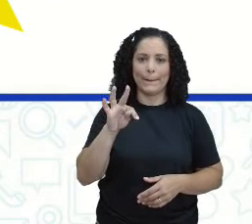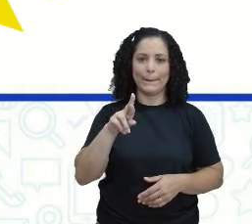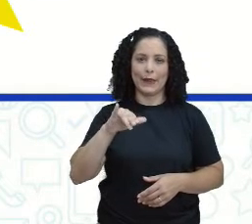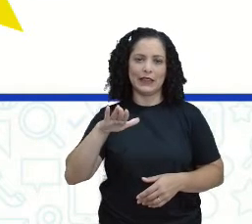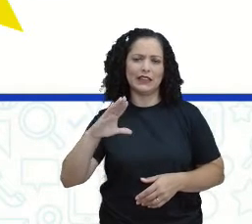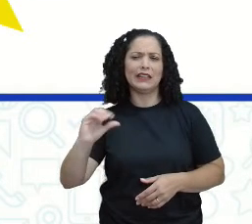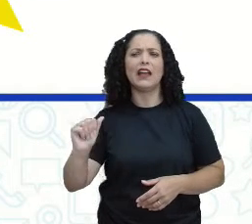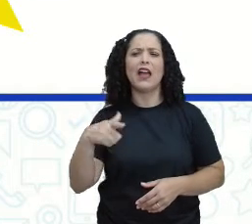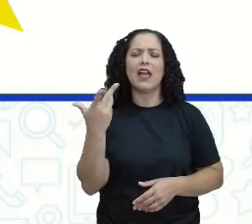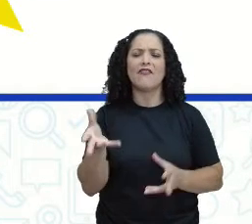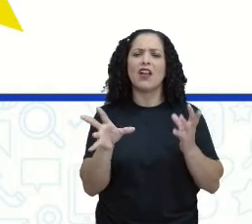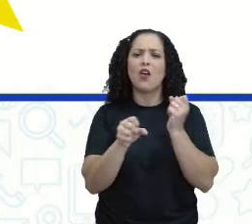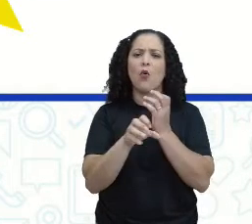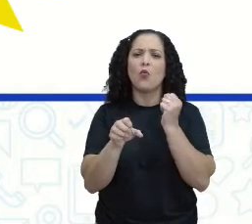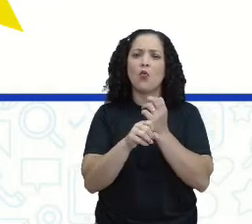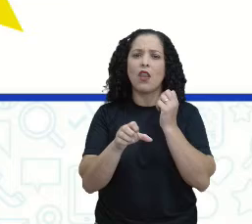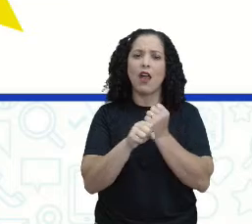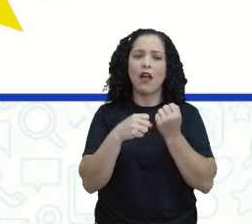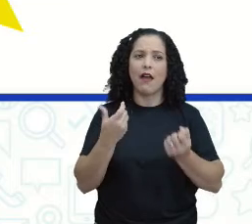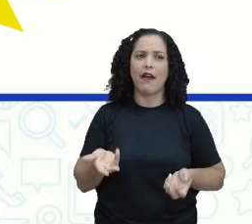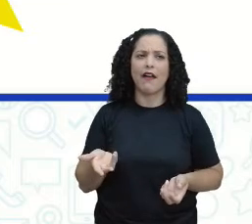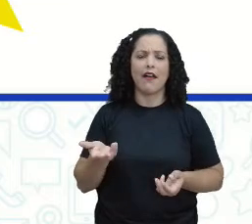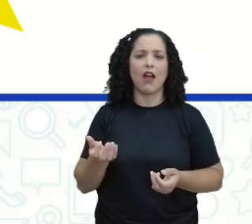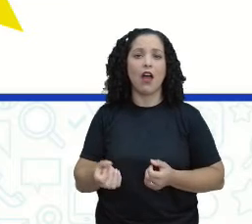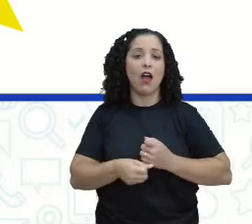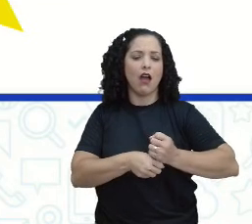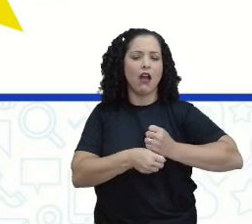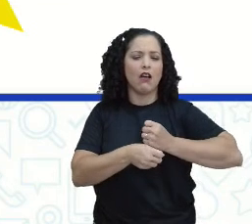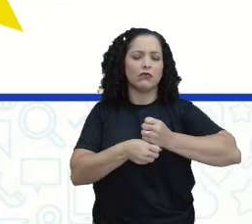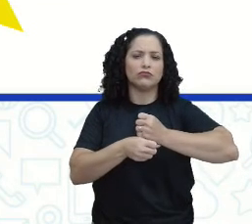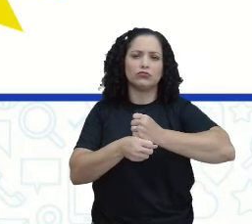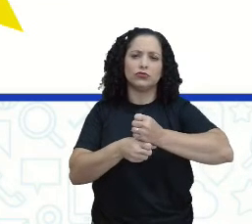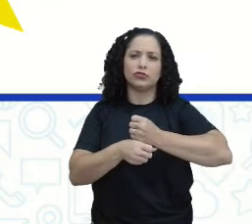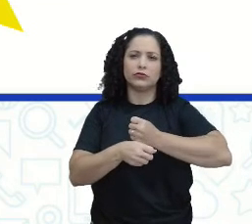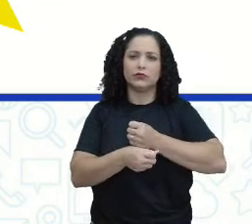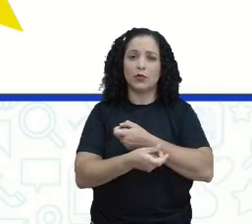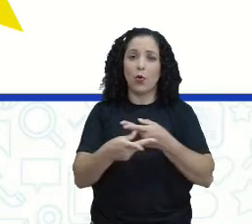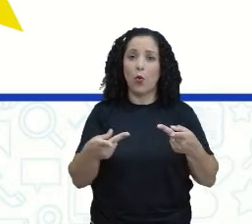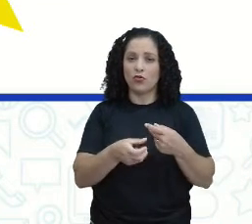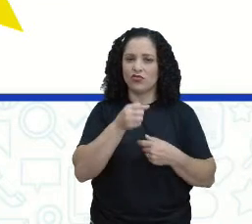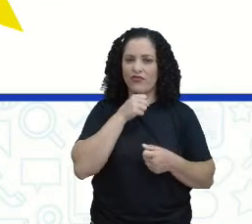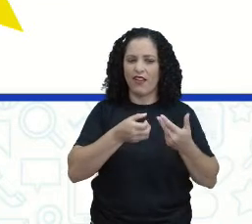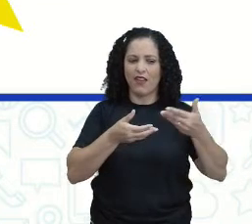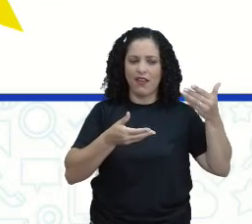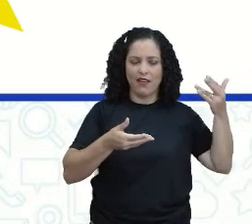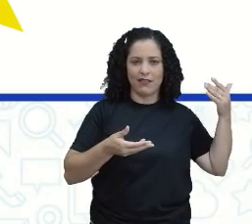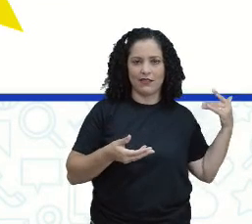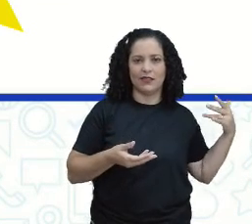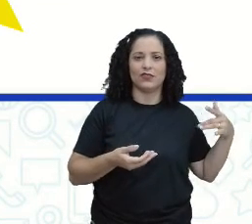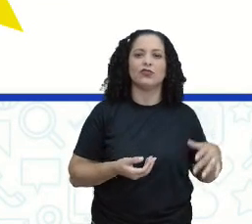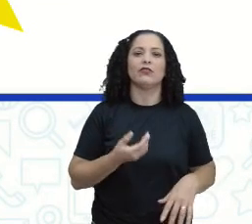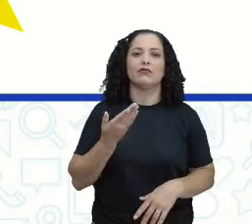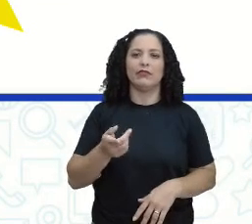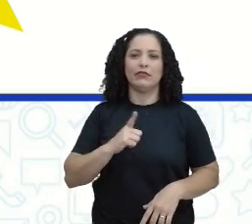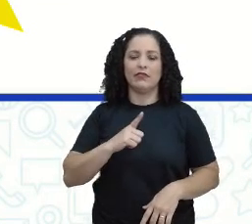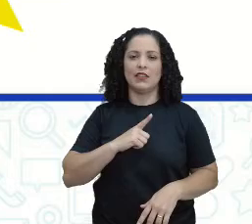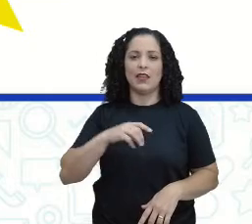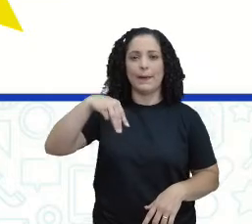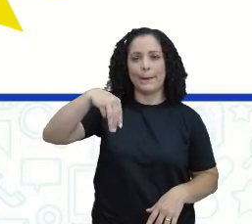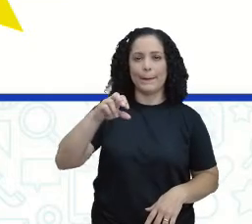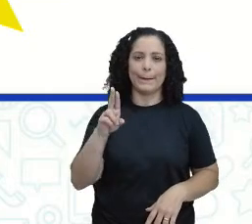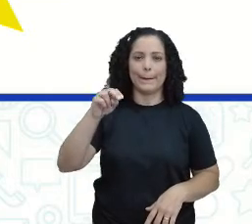de objetos antigos, né? De múmias que surgiram aí, ó, por conta da arqueologia, né? Dessa